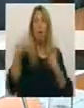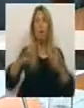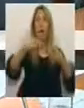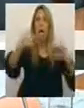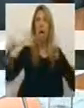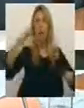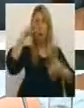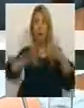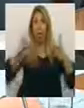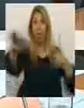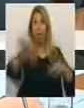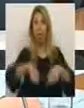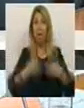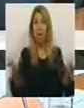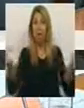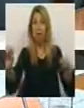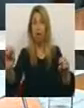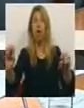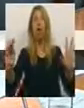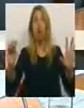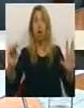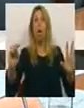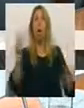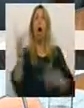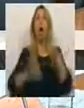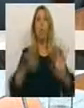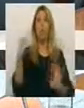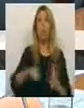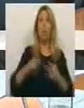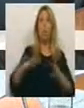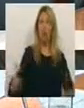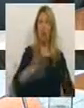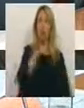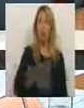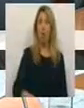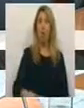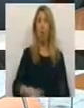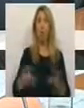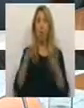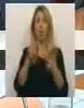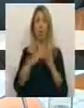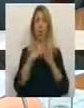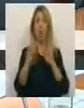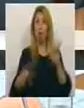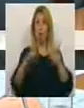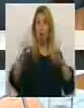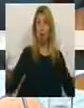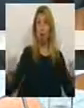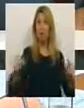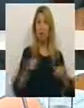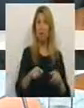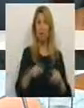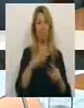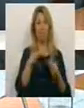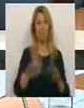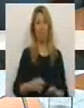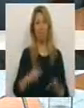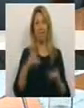seu camarada de partido, encontra algum autarca que concorde com este modelo de municipalização? Com certeza não encontra.